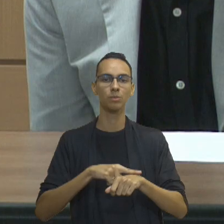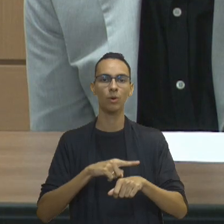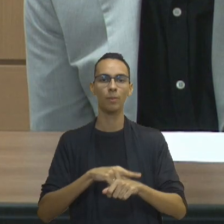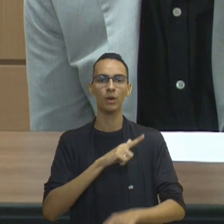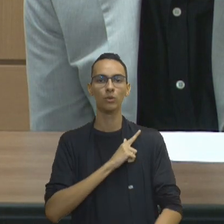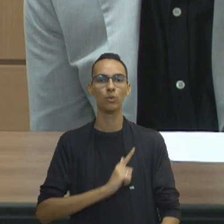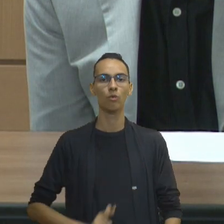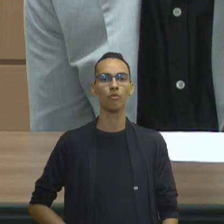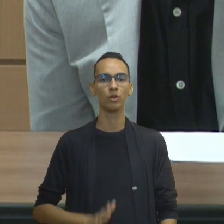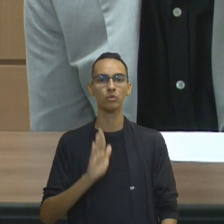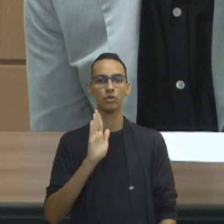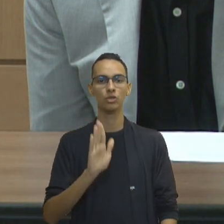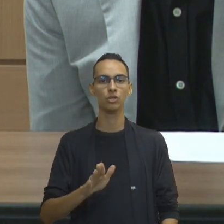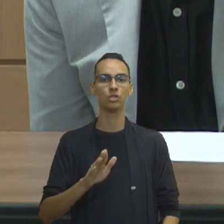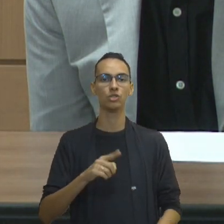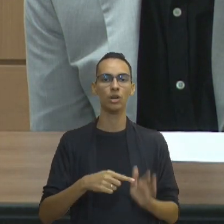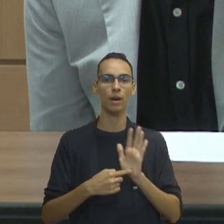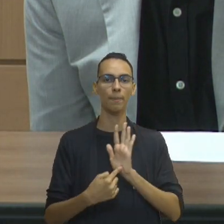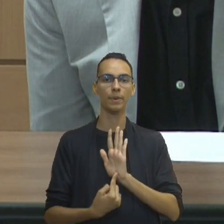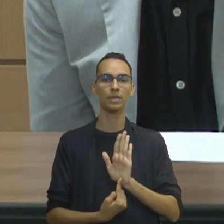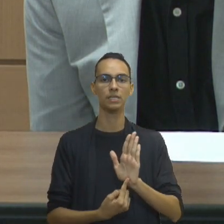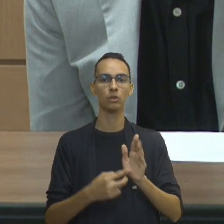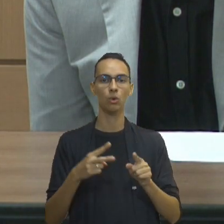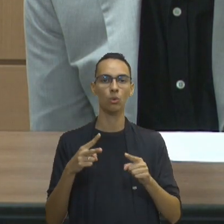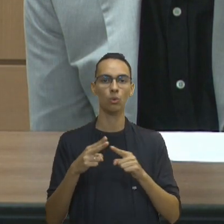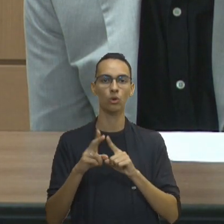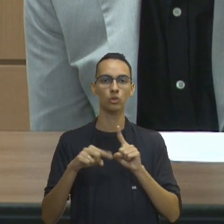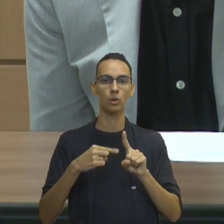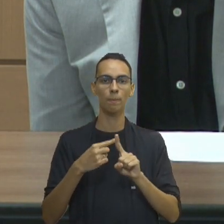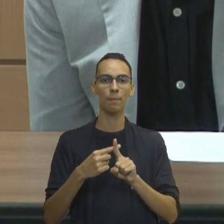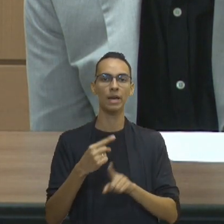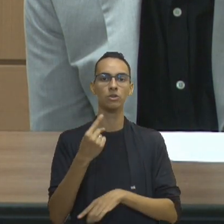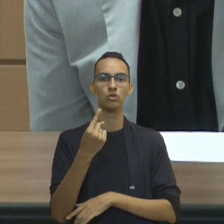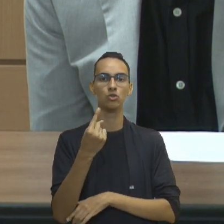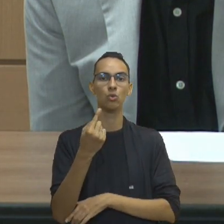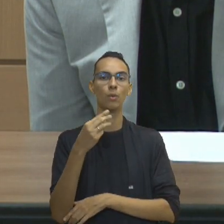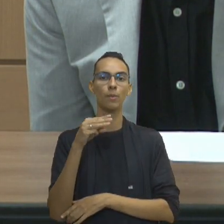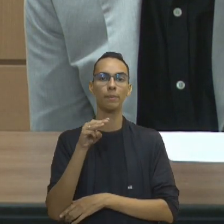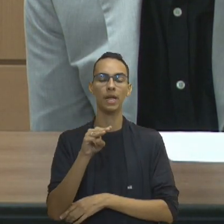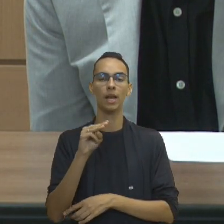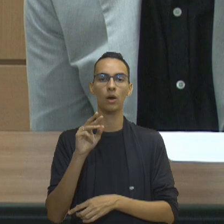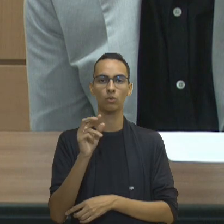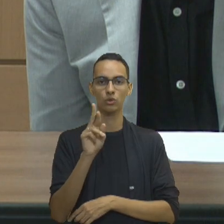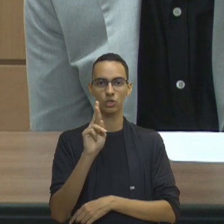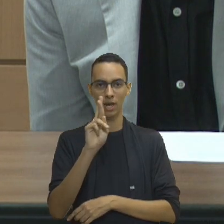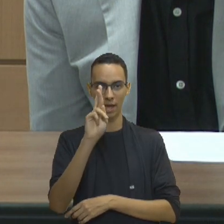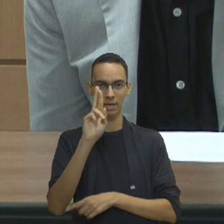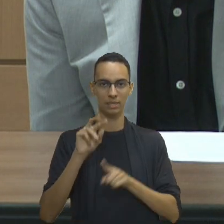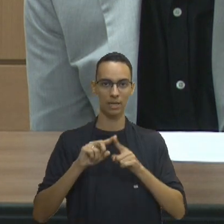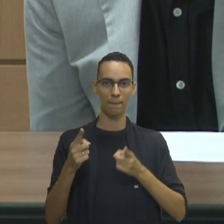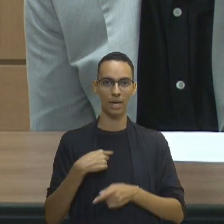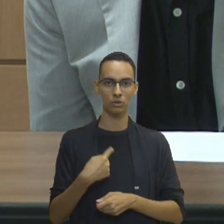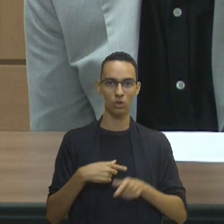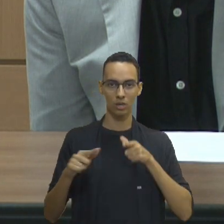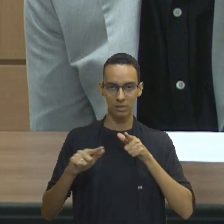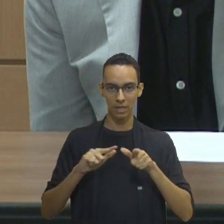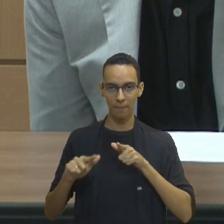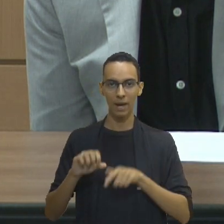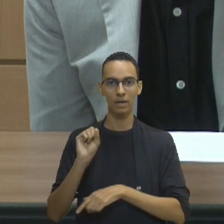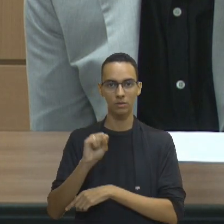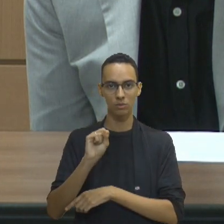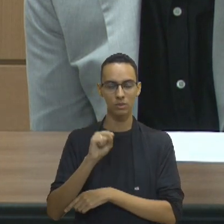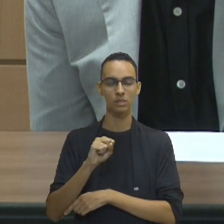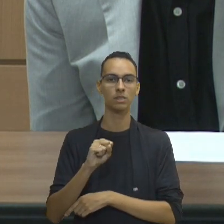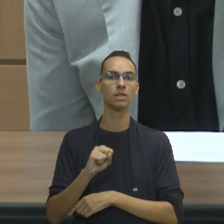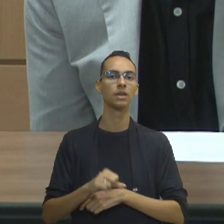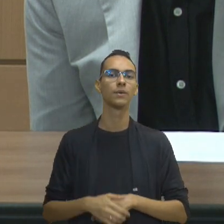corte nesse recurso, de mais de R$1 milhão. Tá? Mas nós estamos trabalhando na perspectiva, sim, em termos de